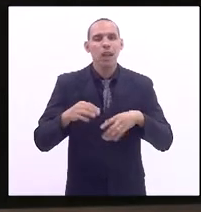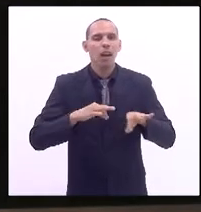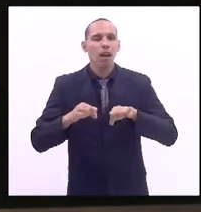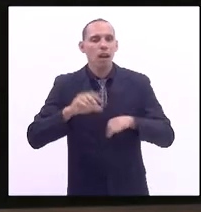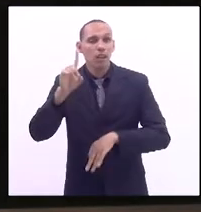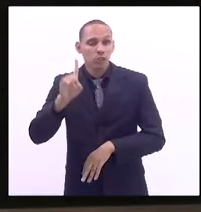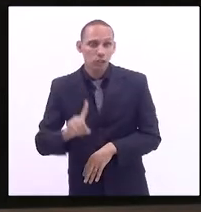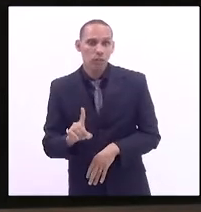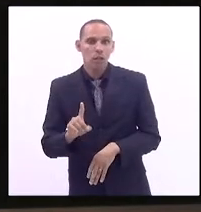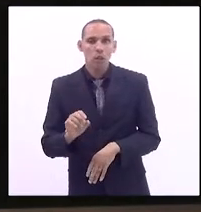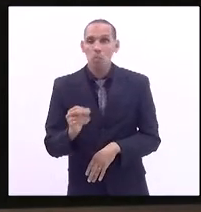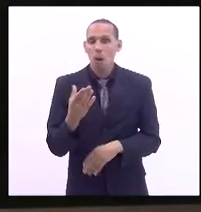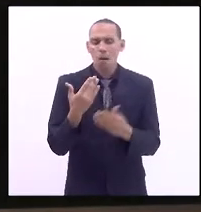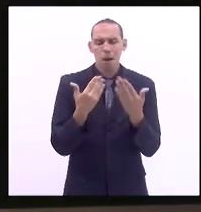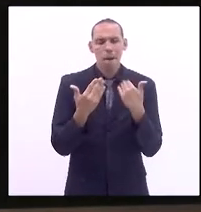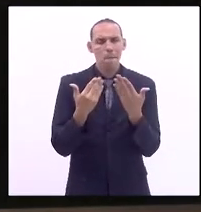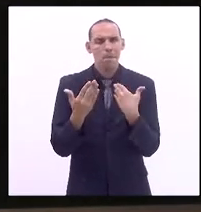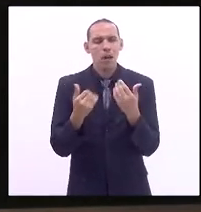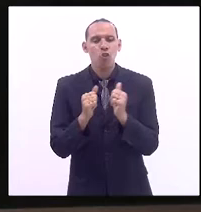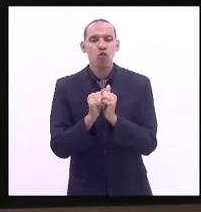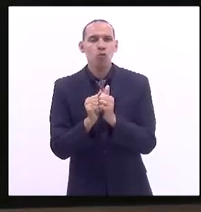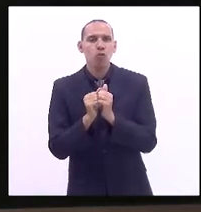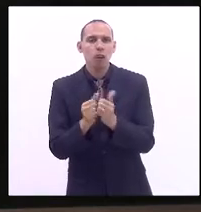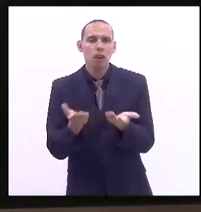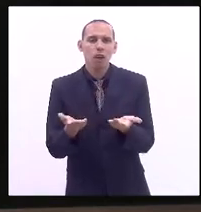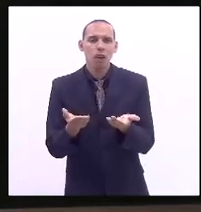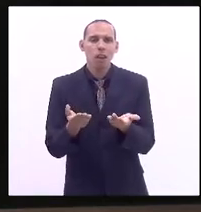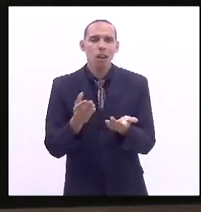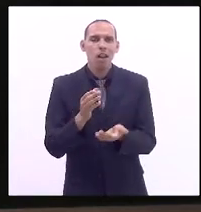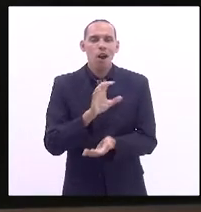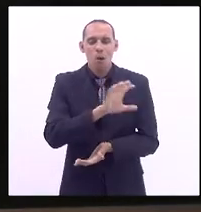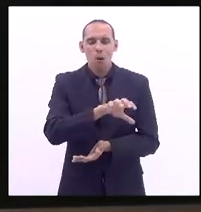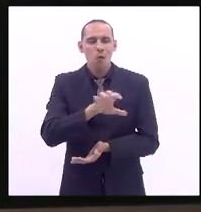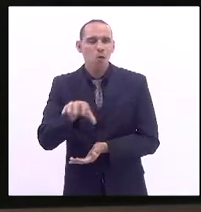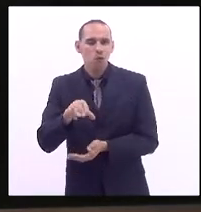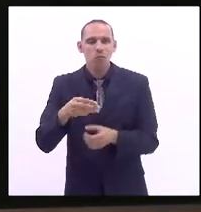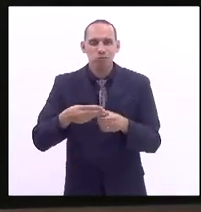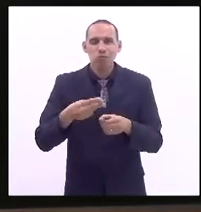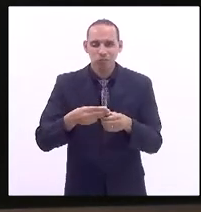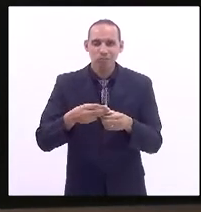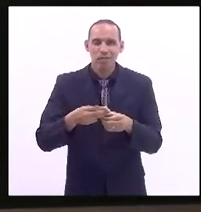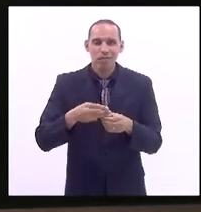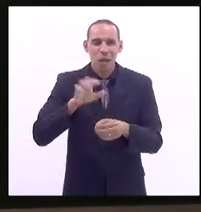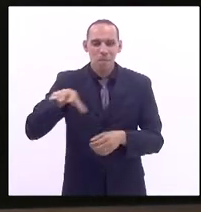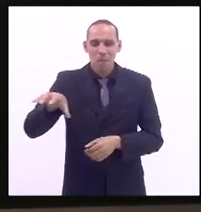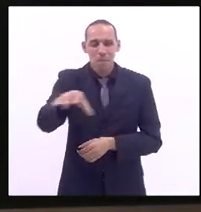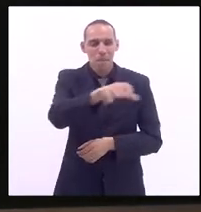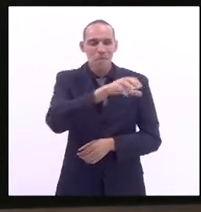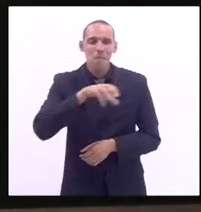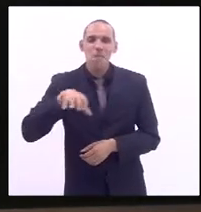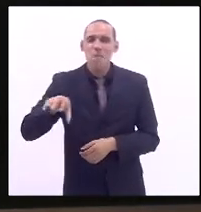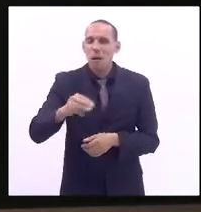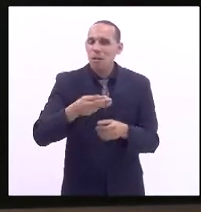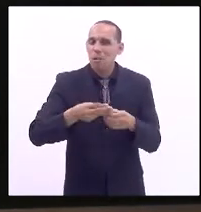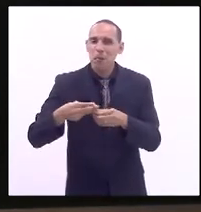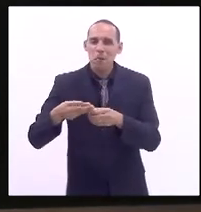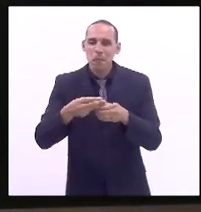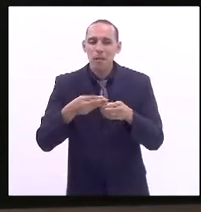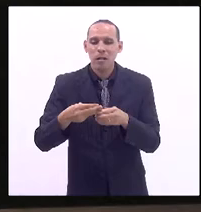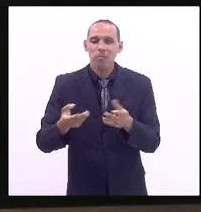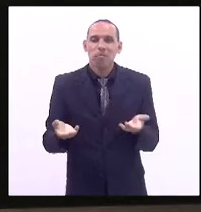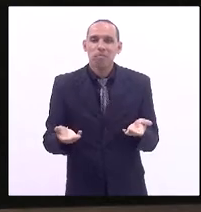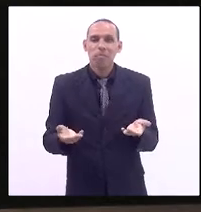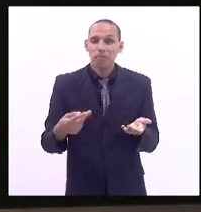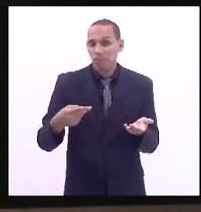é o diálogo com os dentes da frente Municipal os entes municipais e e